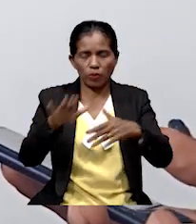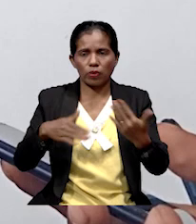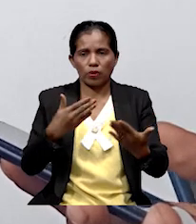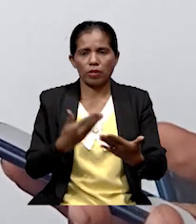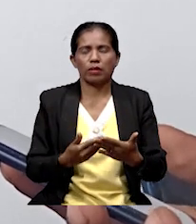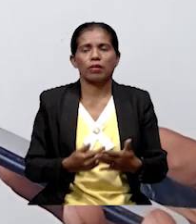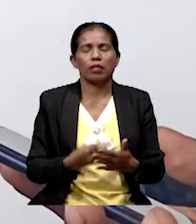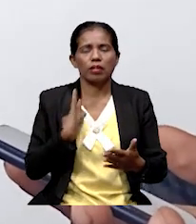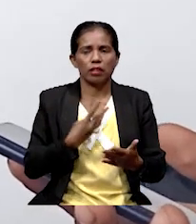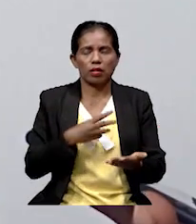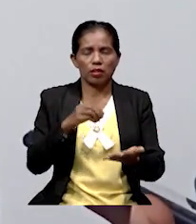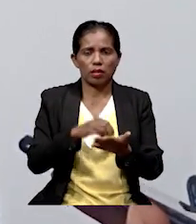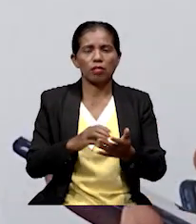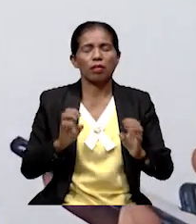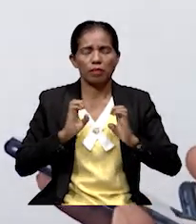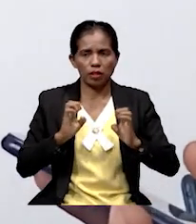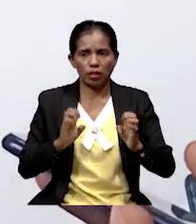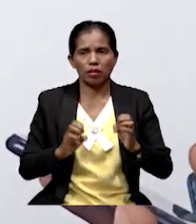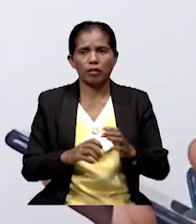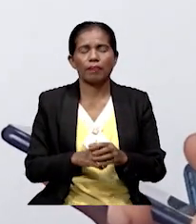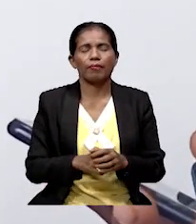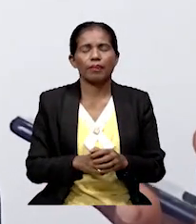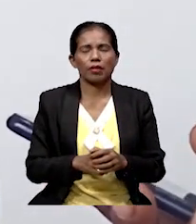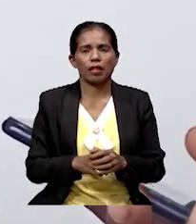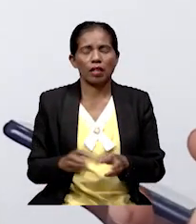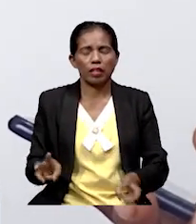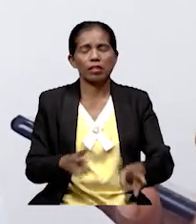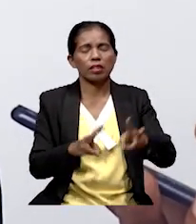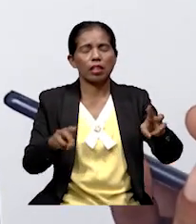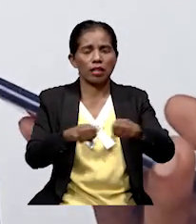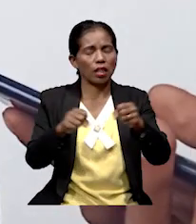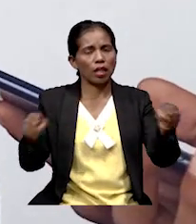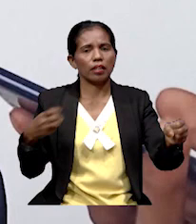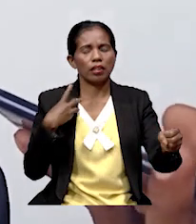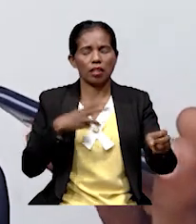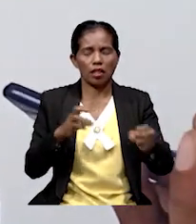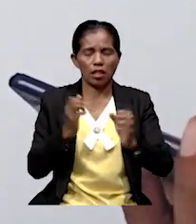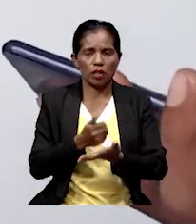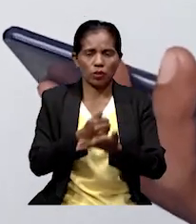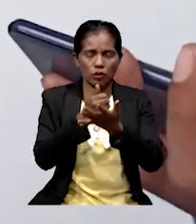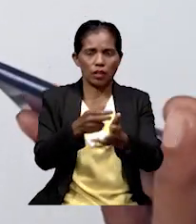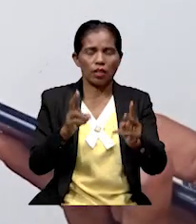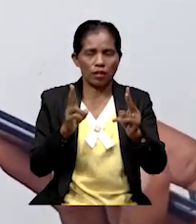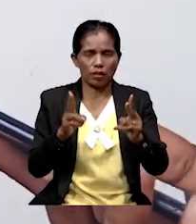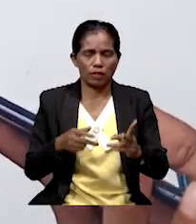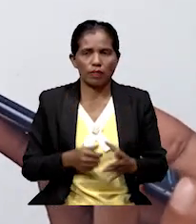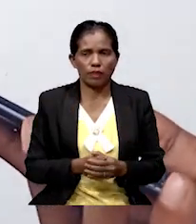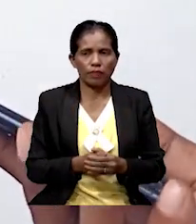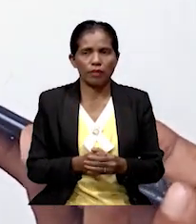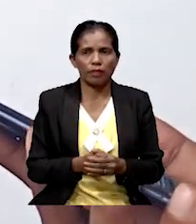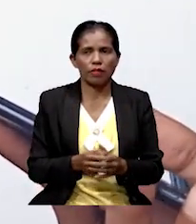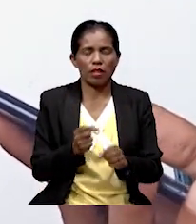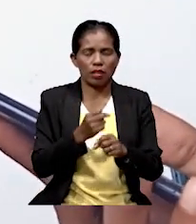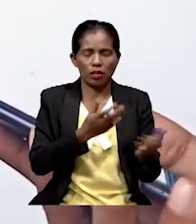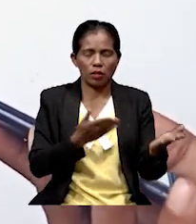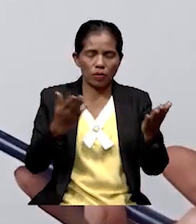ke mais urgente. Estrada Roto total, ia ni maksaya ni sam urgente. Para nuving kita bela zere equipment tu sebenarnya